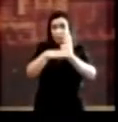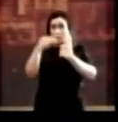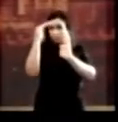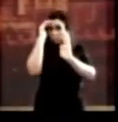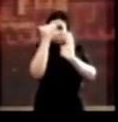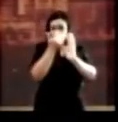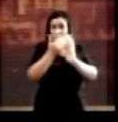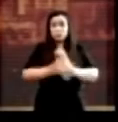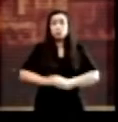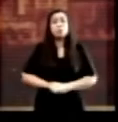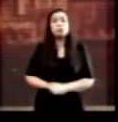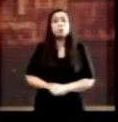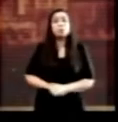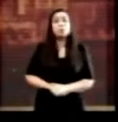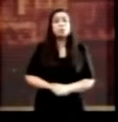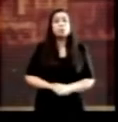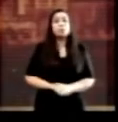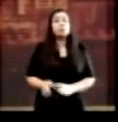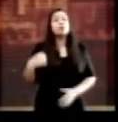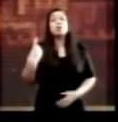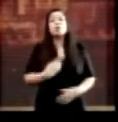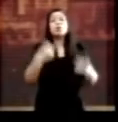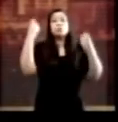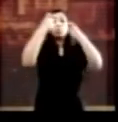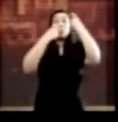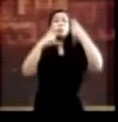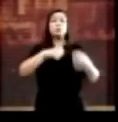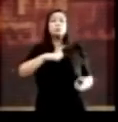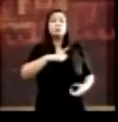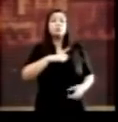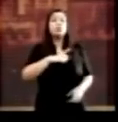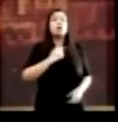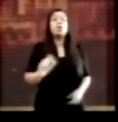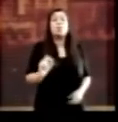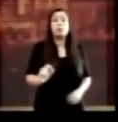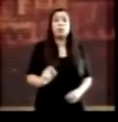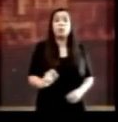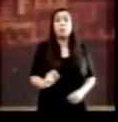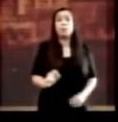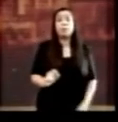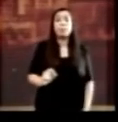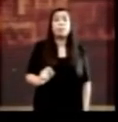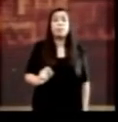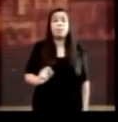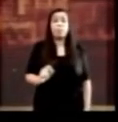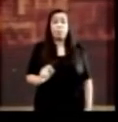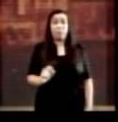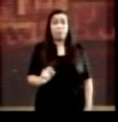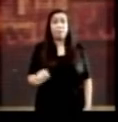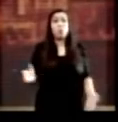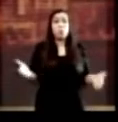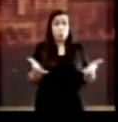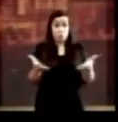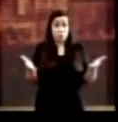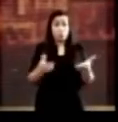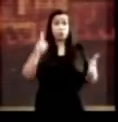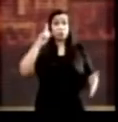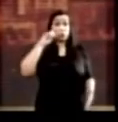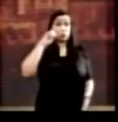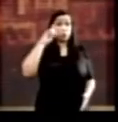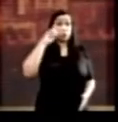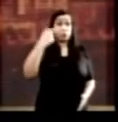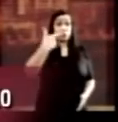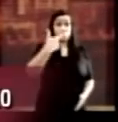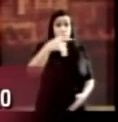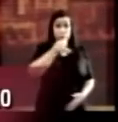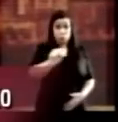seguidas. O que está nos preocupando muito também é que, a partir de hoje, 28 dias